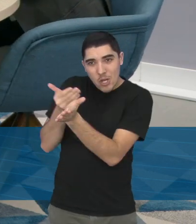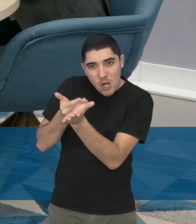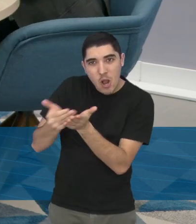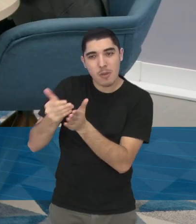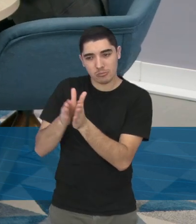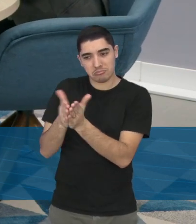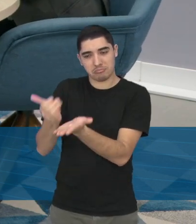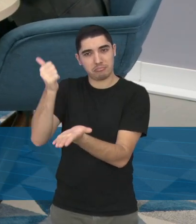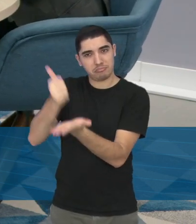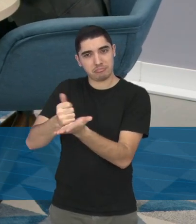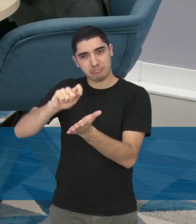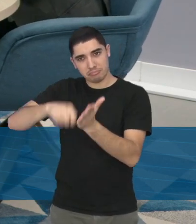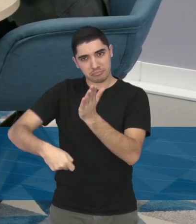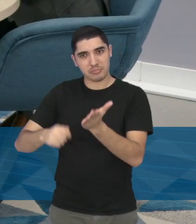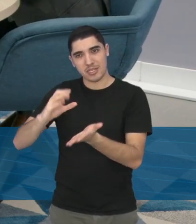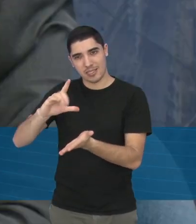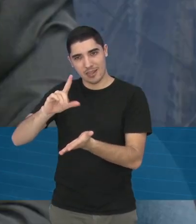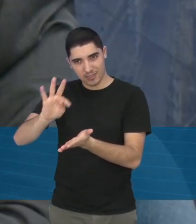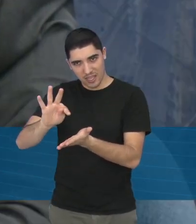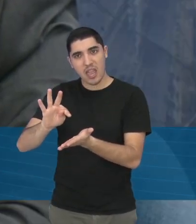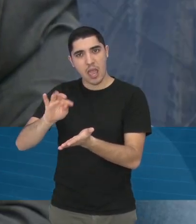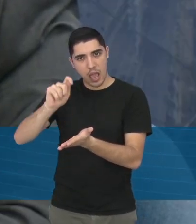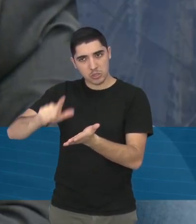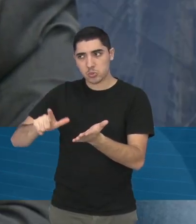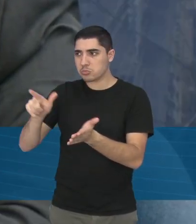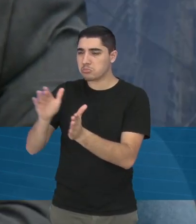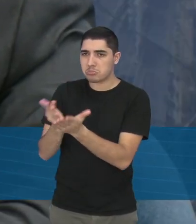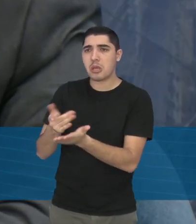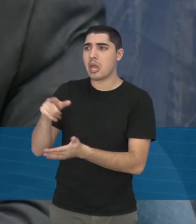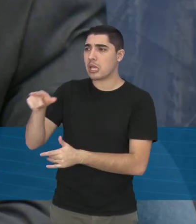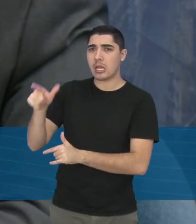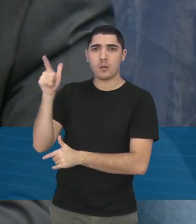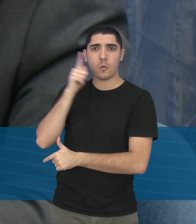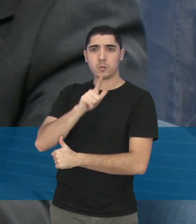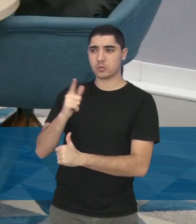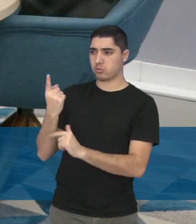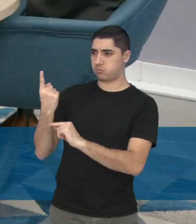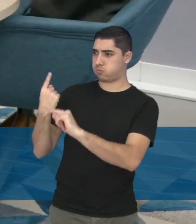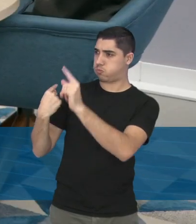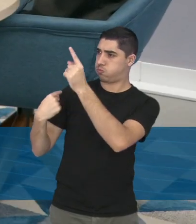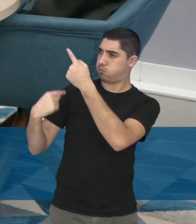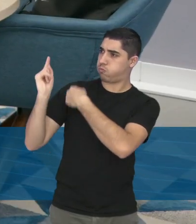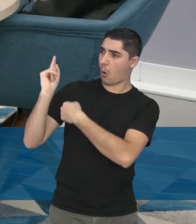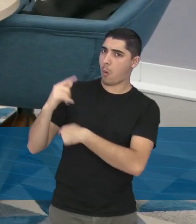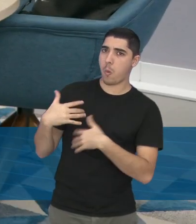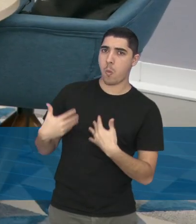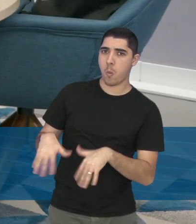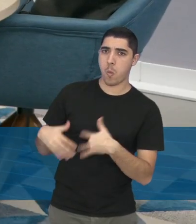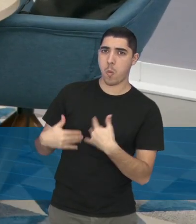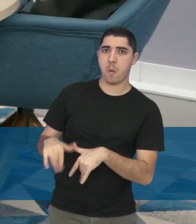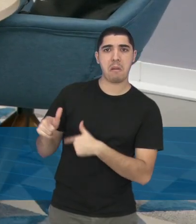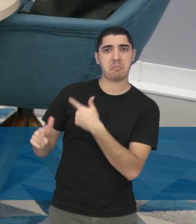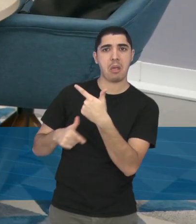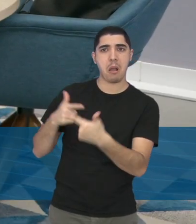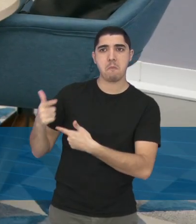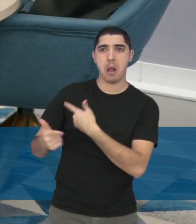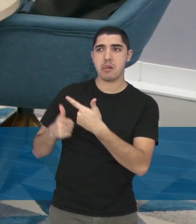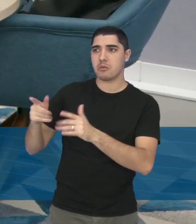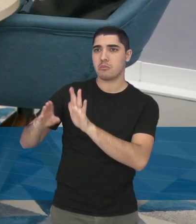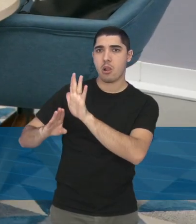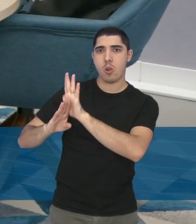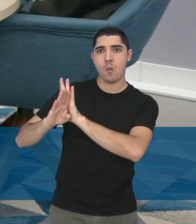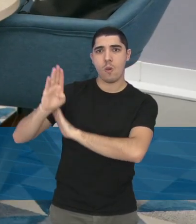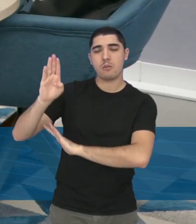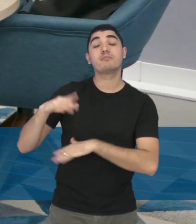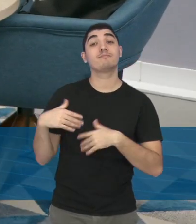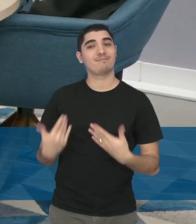com uma carteira assinada, que estão produzindo, tem uma curva de crescimento muito grande, começaram com menor aprendiz. Né? E esse